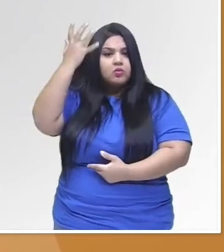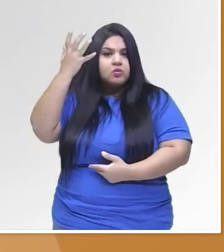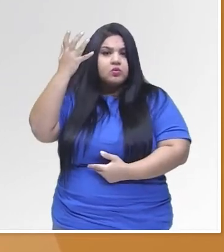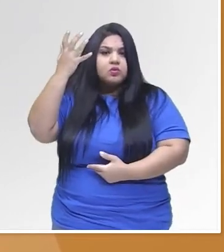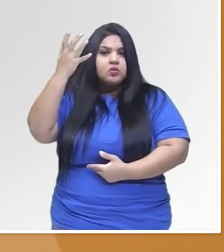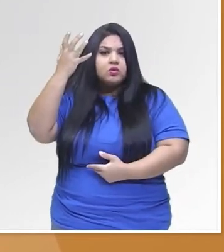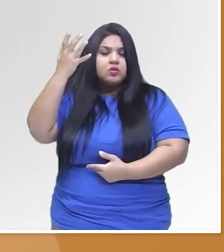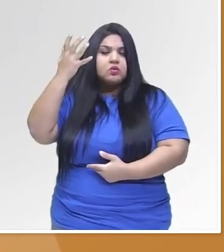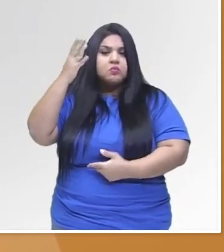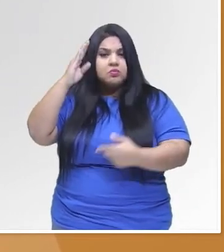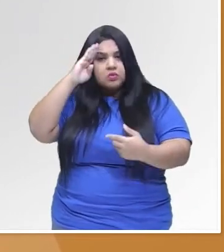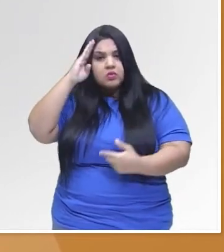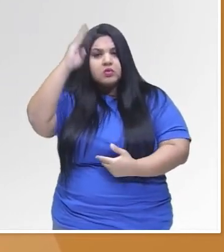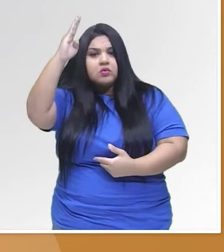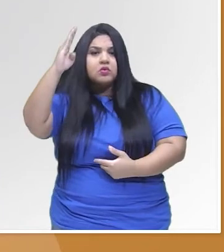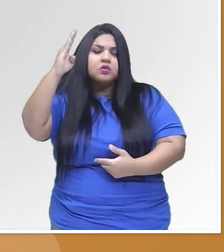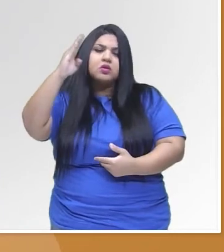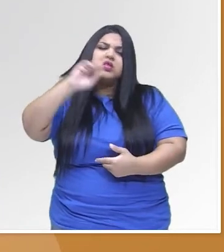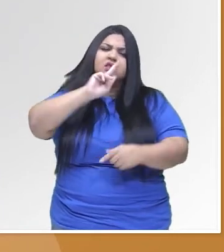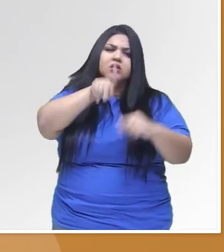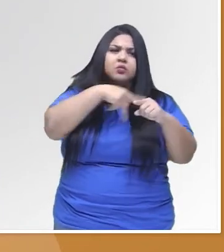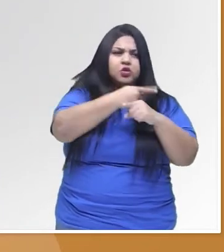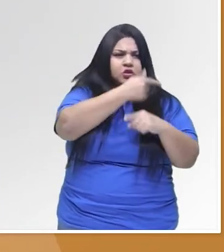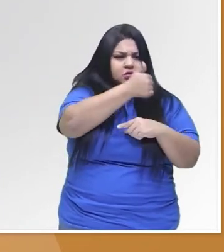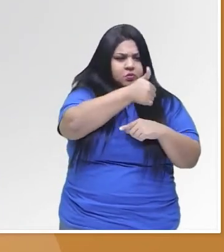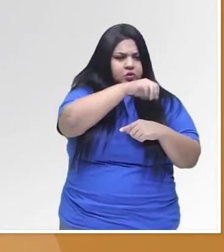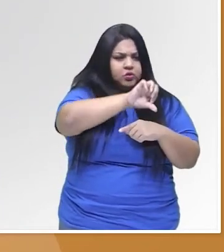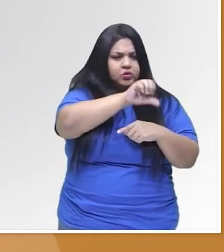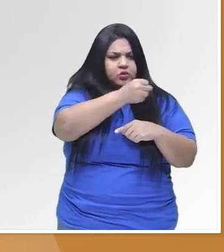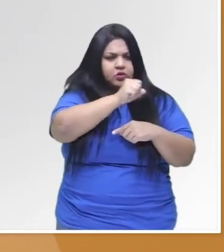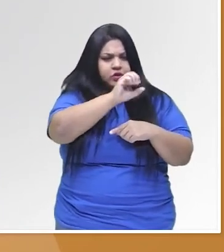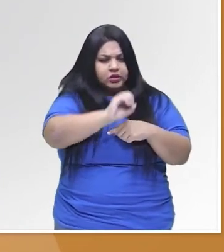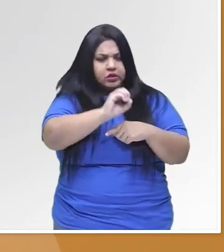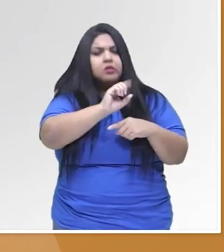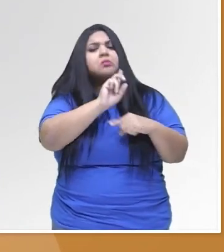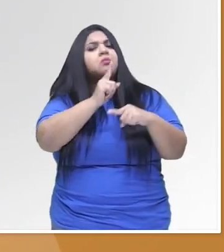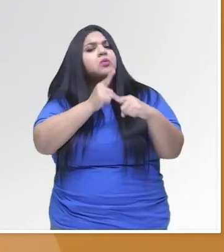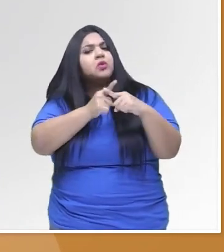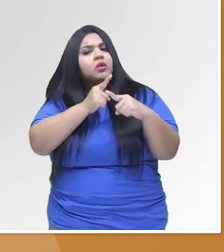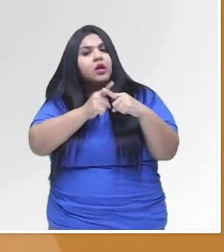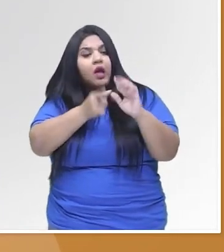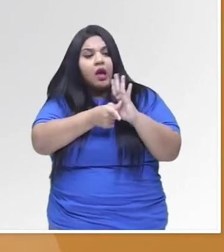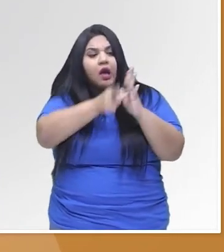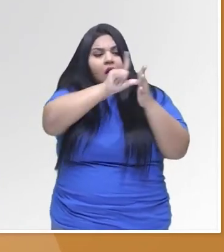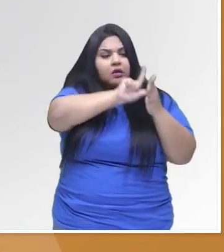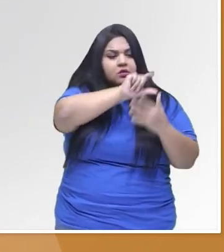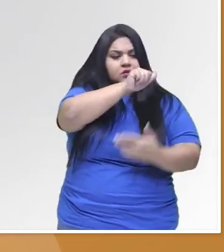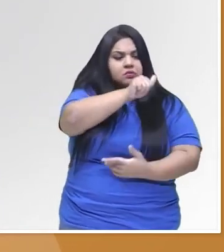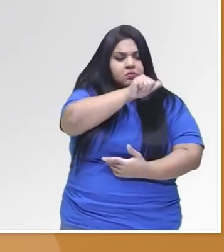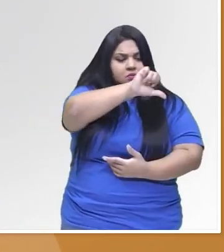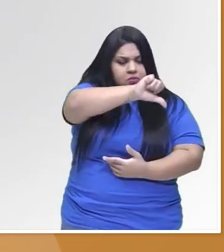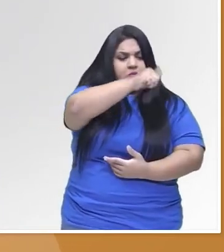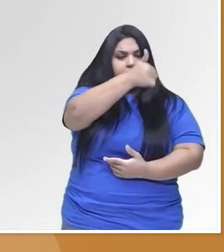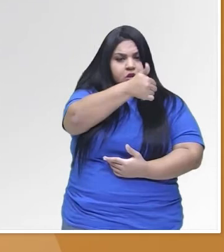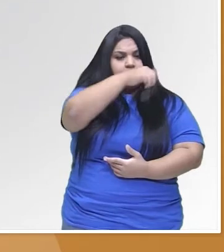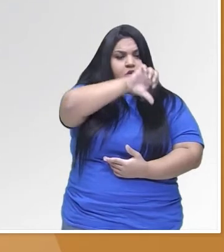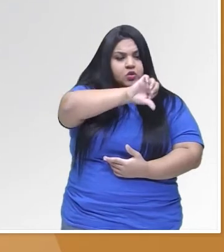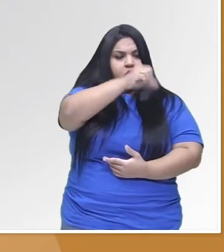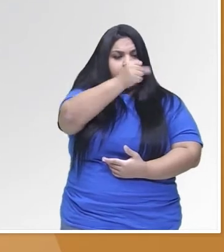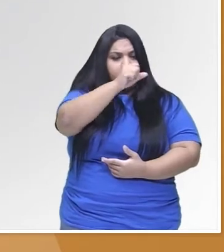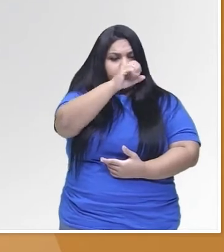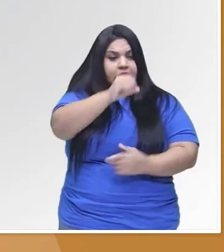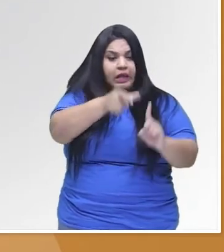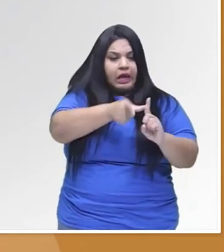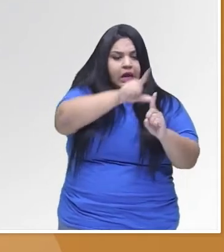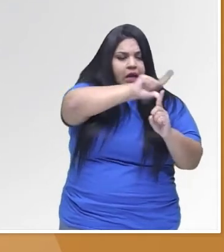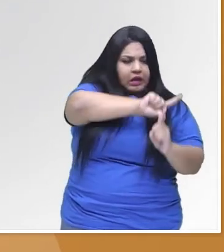mais precisamente depois dos anos 80, né? Por quê? Porque antes dos anos 80, o principal